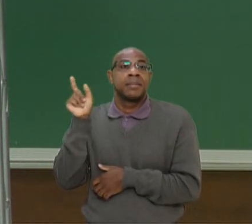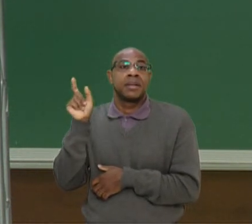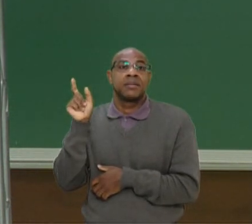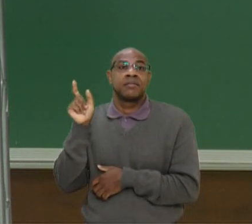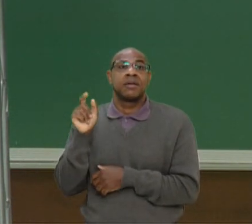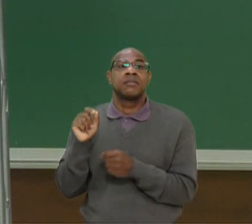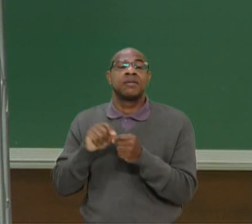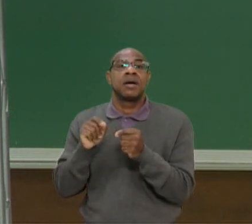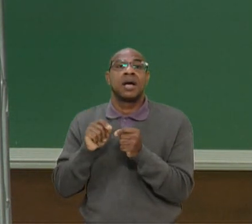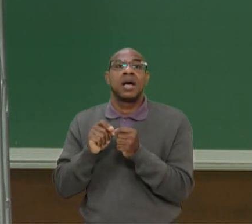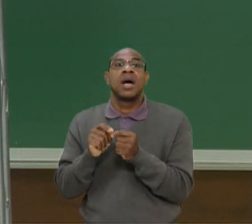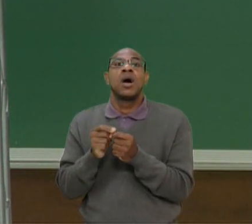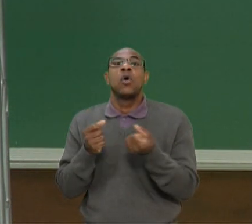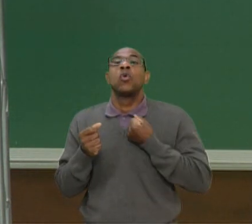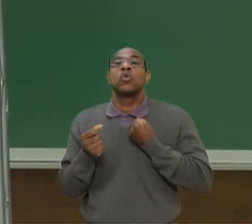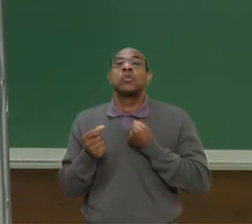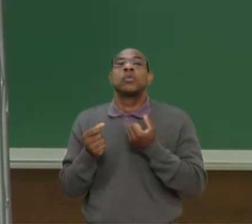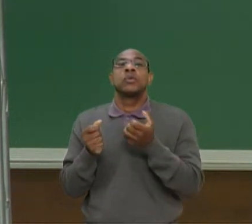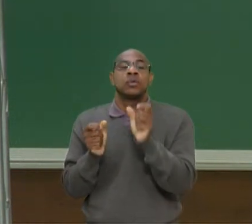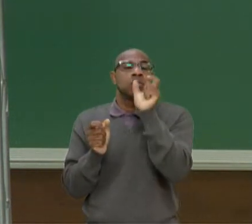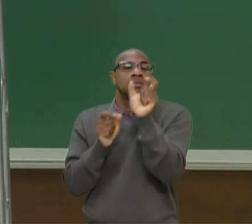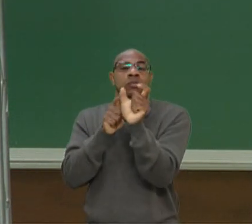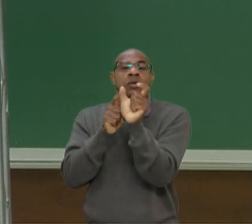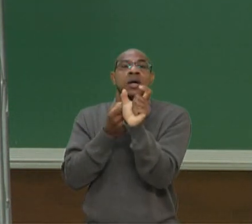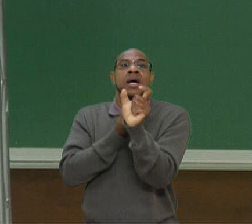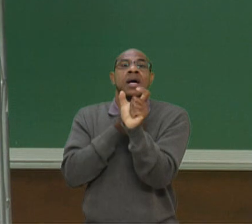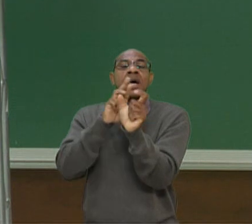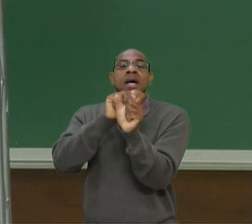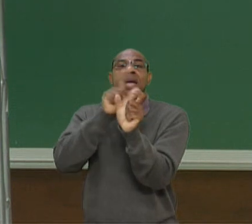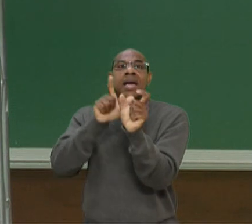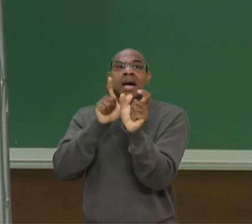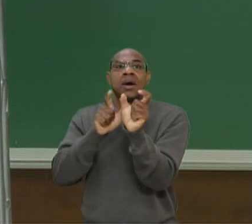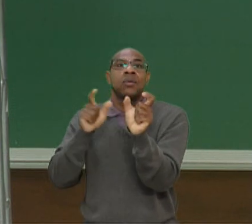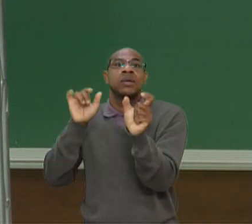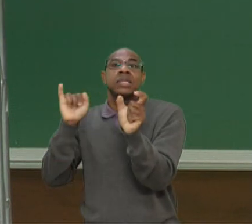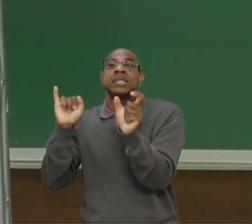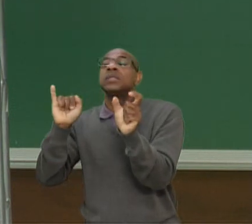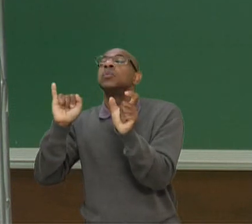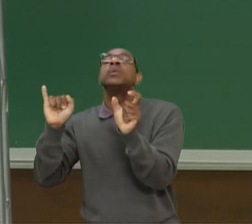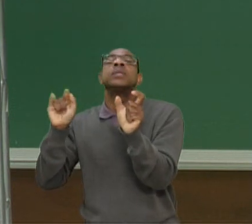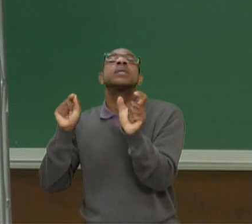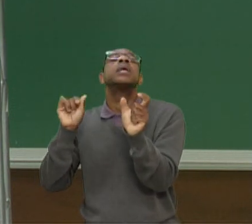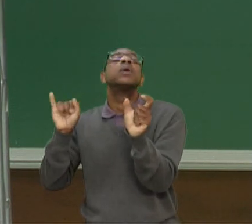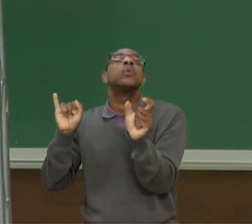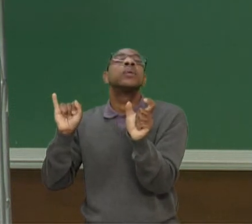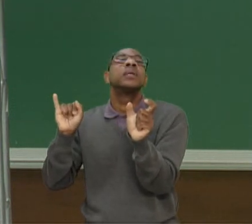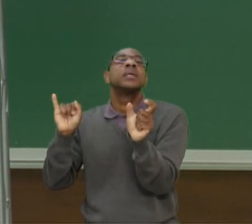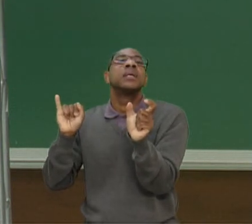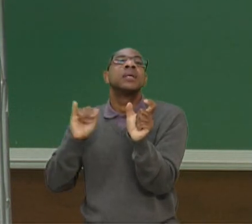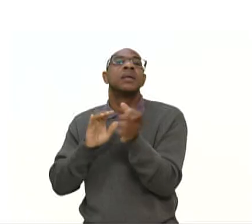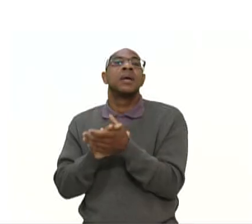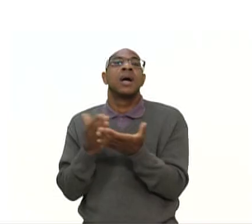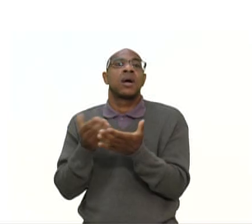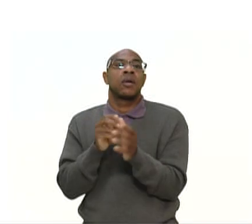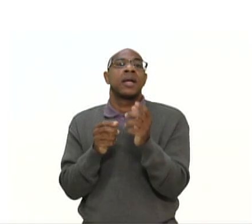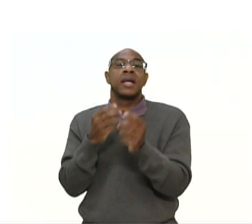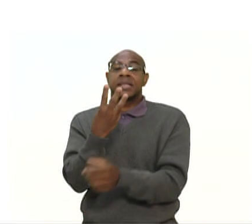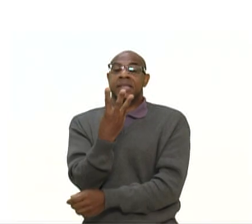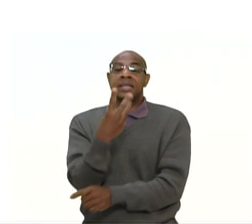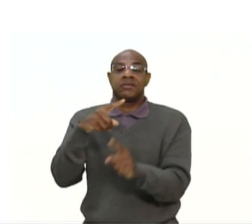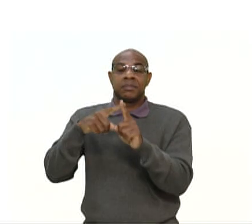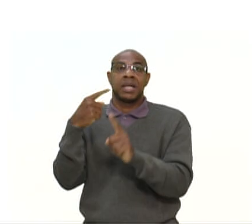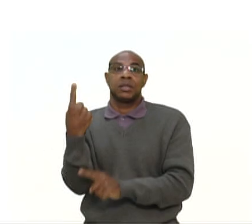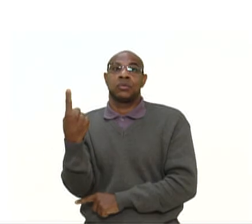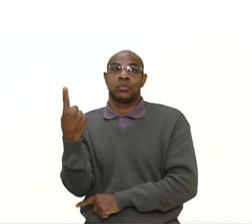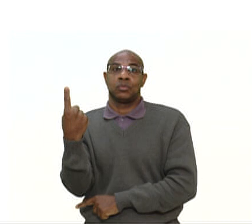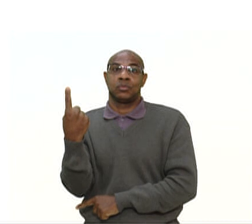operar as partes reais e a parte imaginária. Operando a parte real, 3 mais 1. E